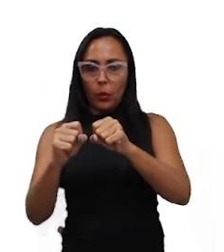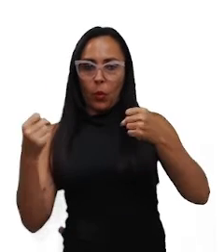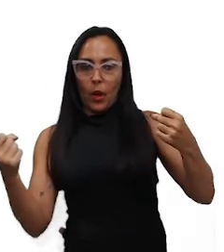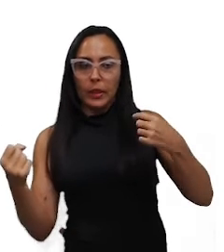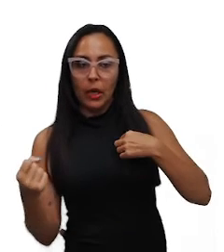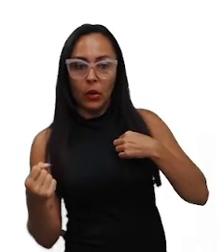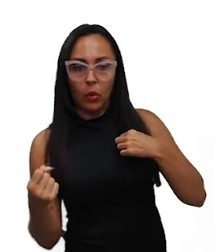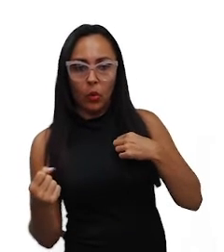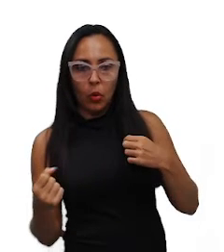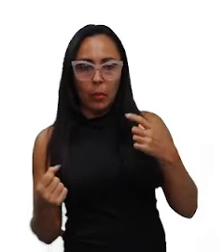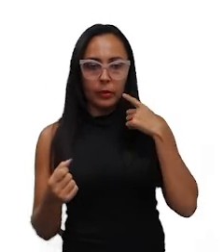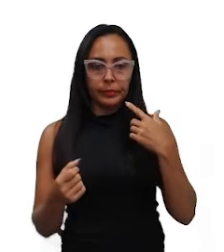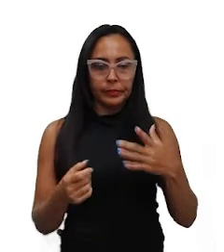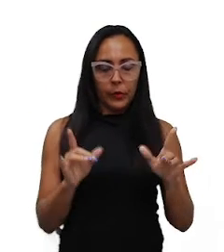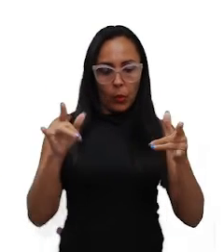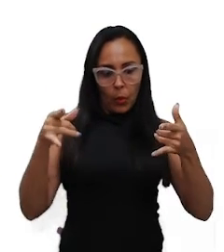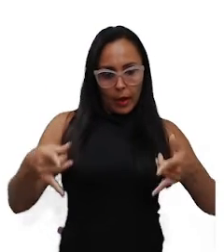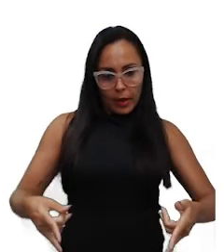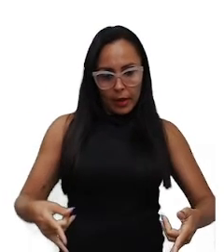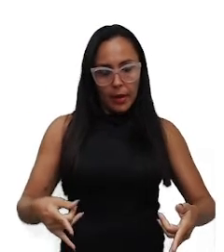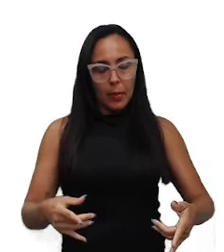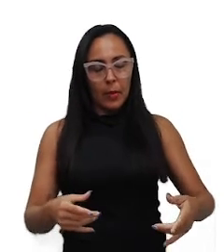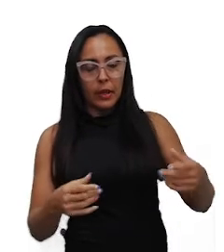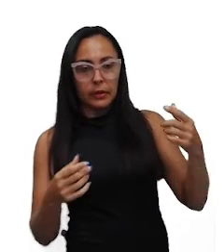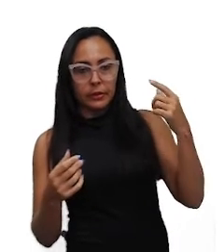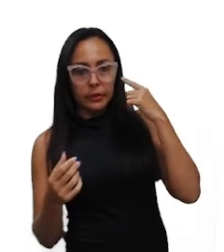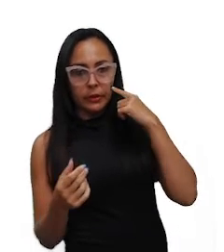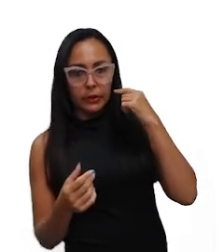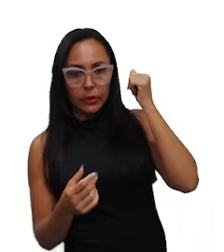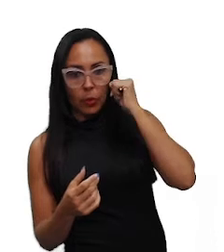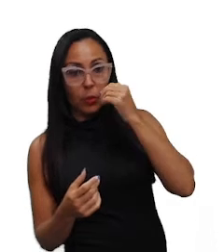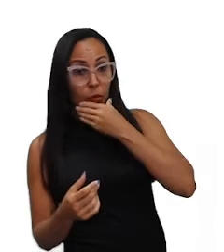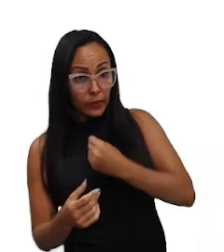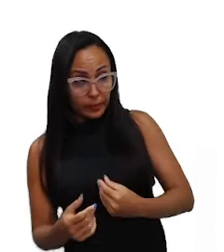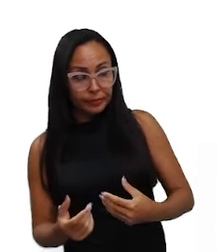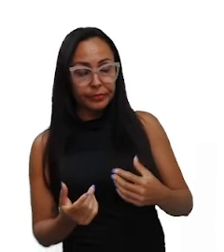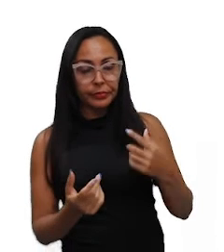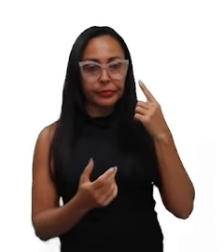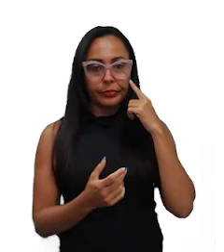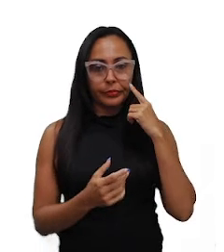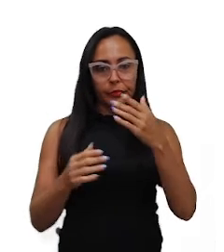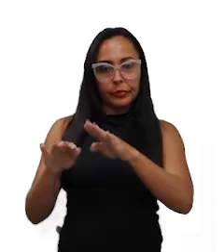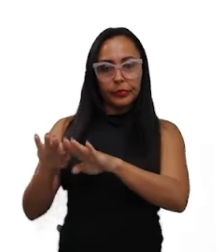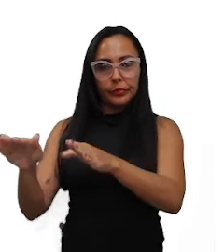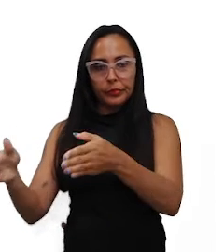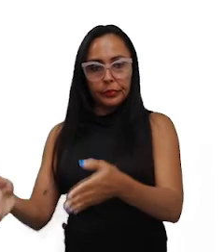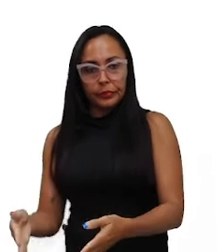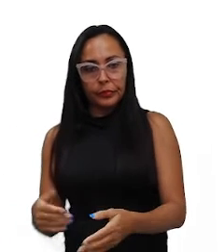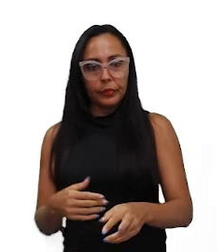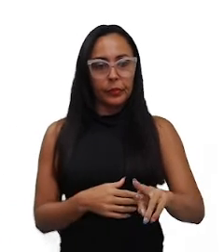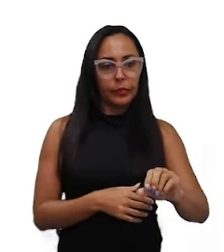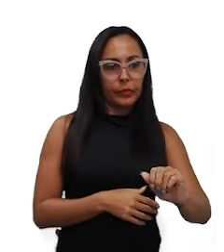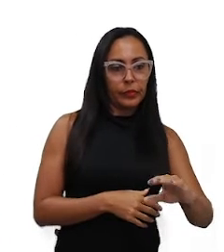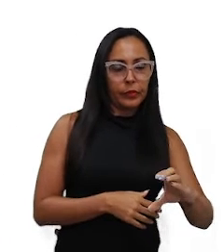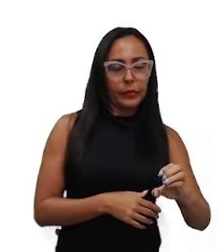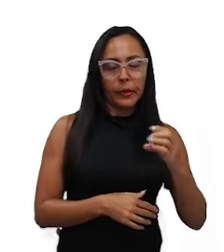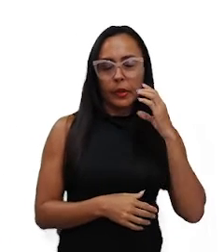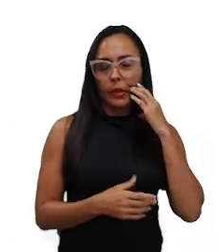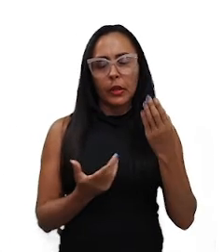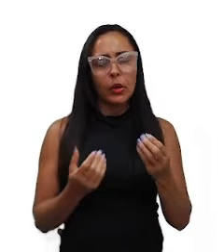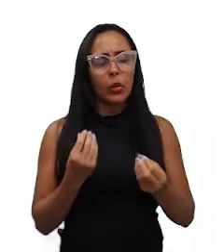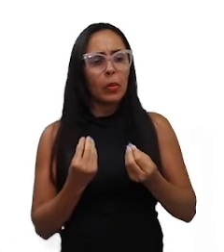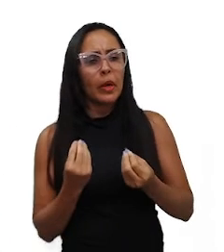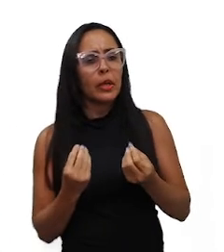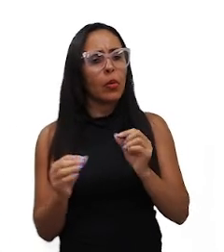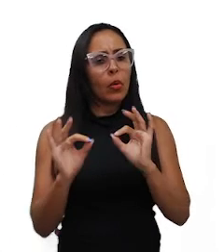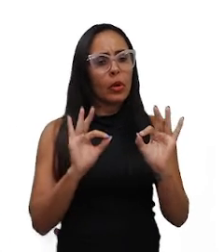casal, 2 mesas laterais e um rack, né? Então, para fazer isso, o que é necessário na perspectiva cônica?